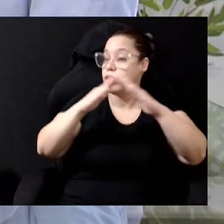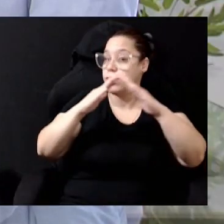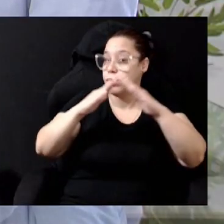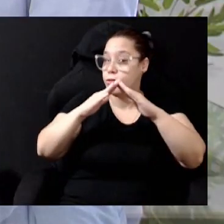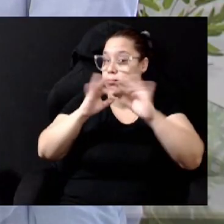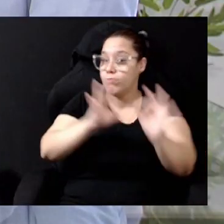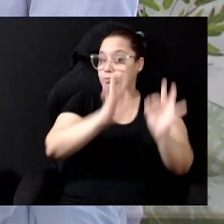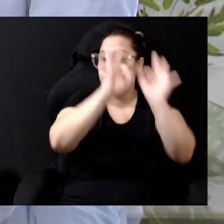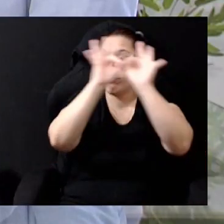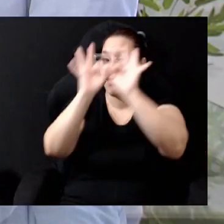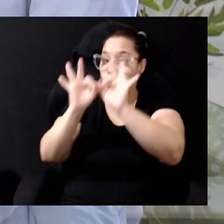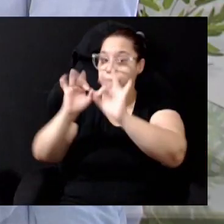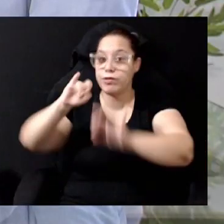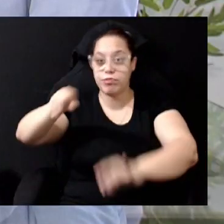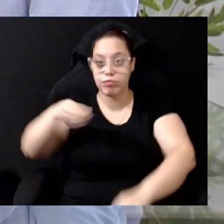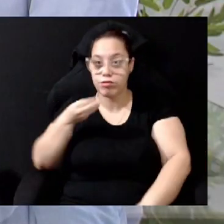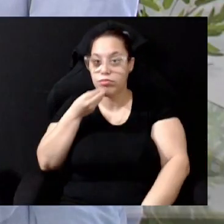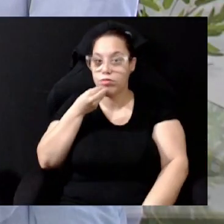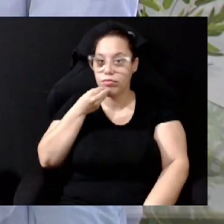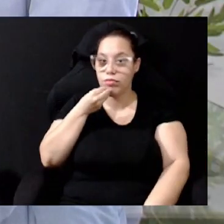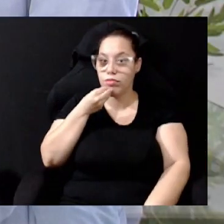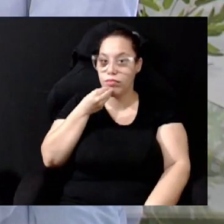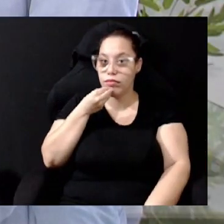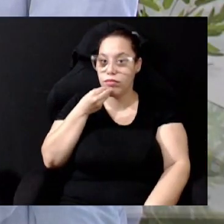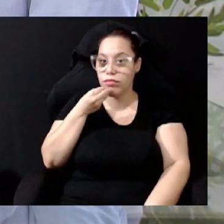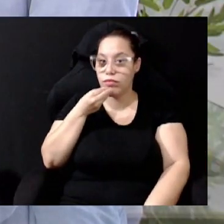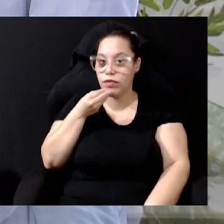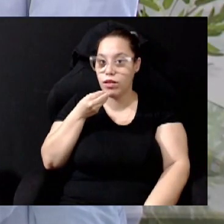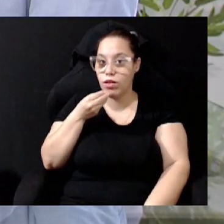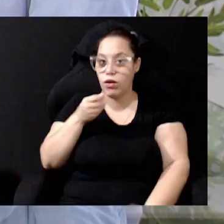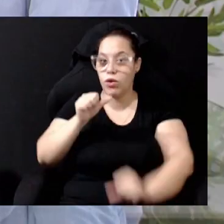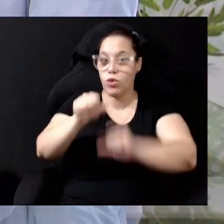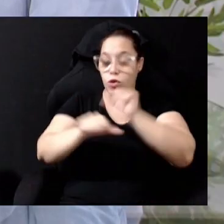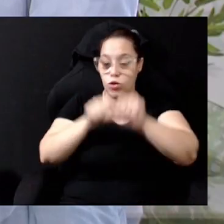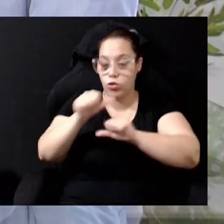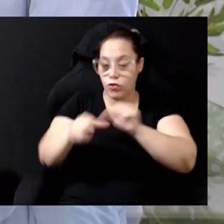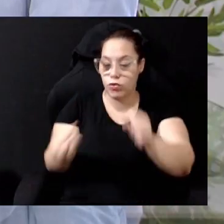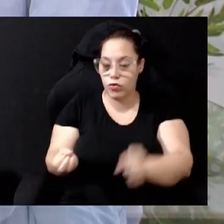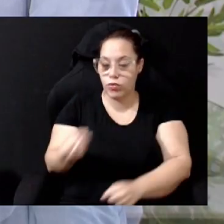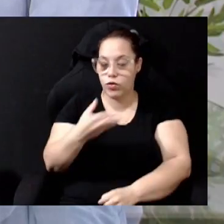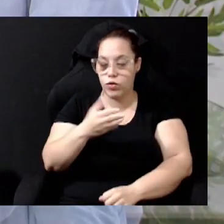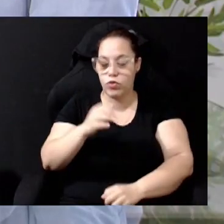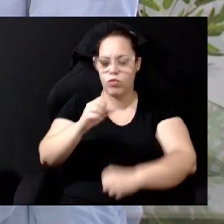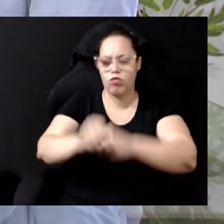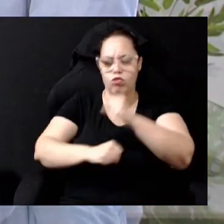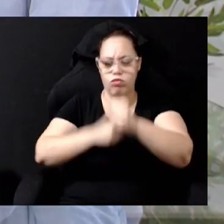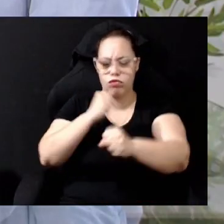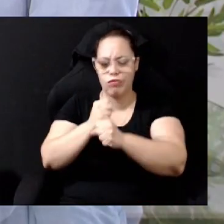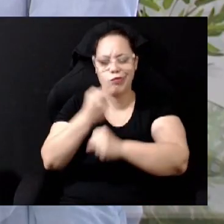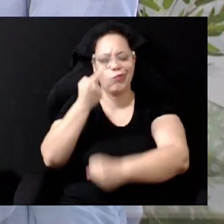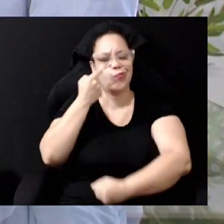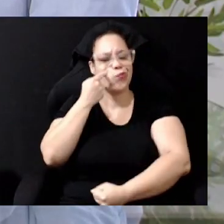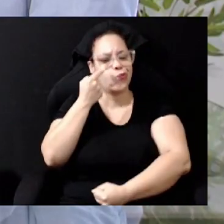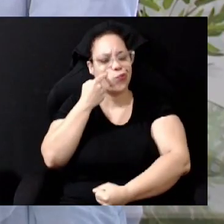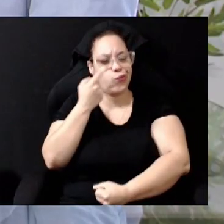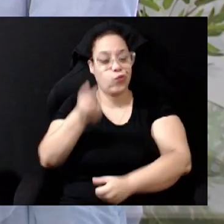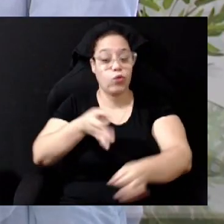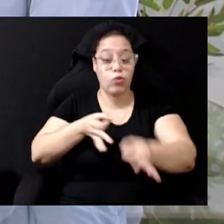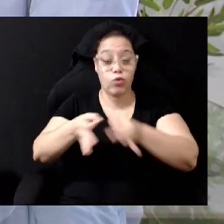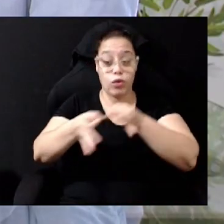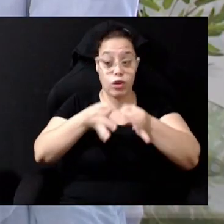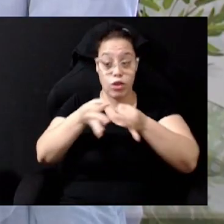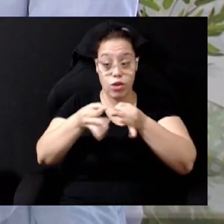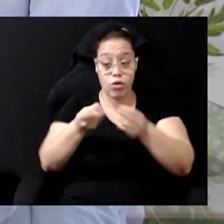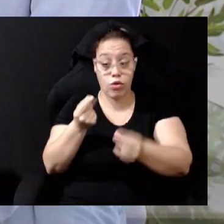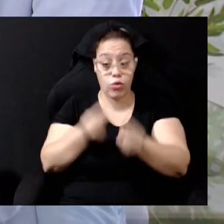tem que aproveitar, né, esse espírito de renovação que vem junto com a virada de ano, né, para rever e organizar os gastos das